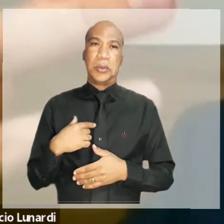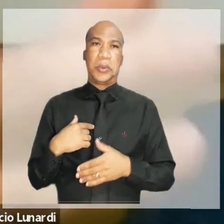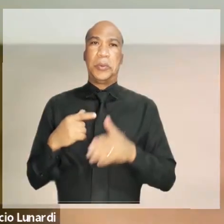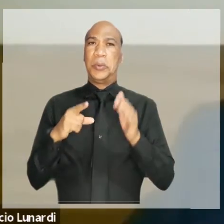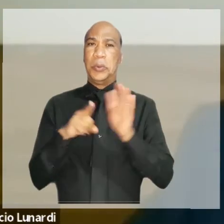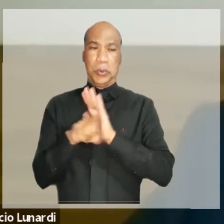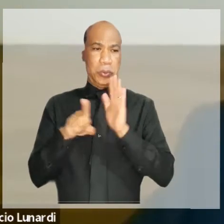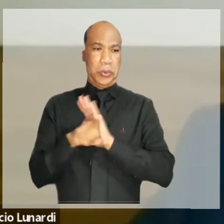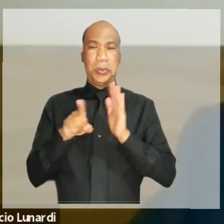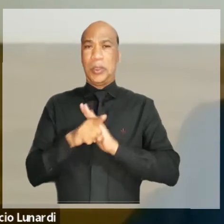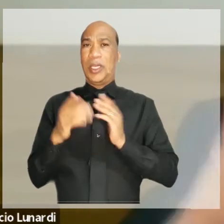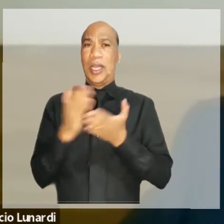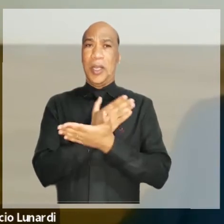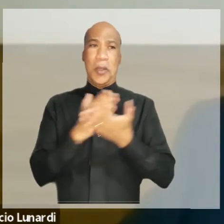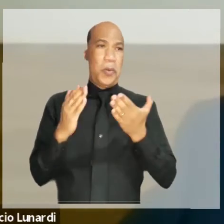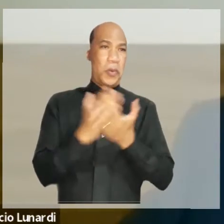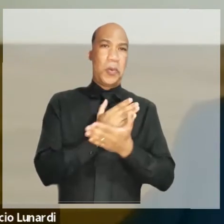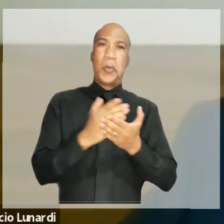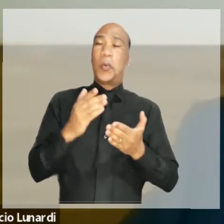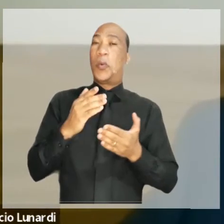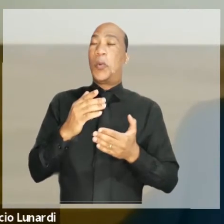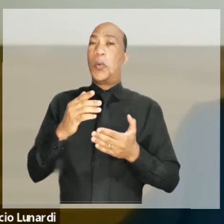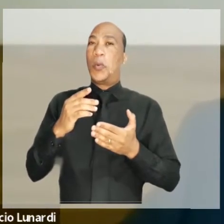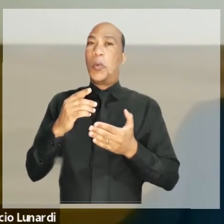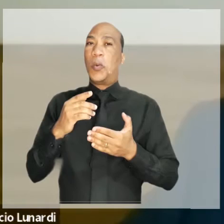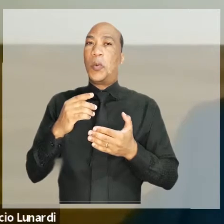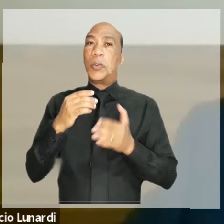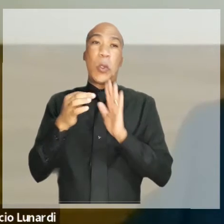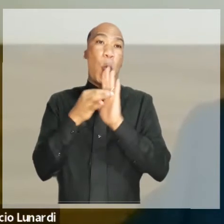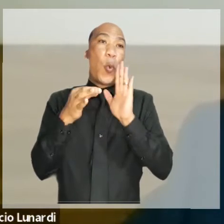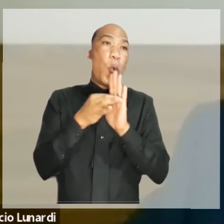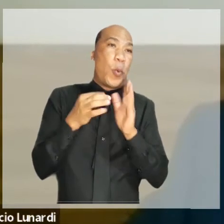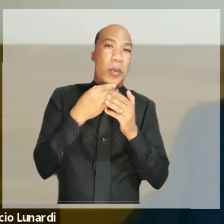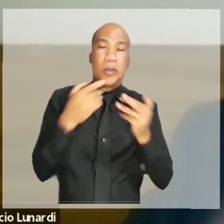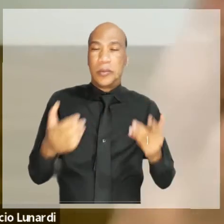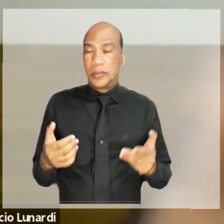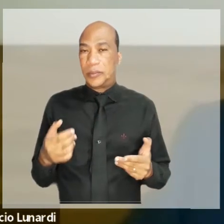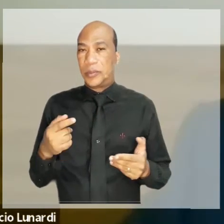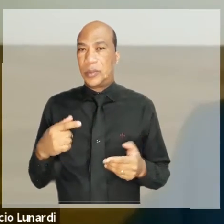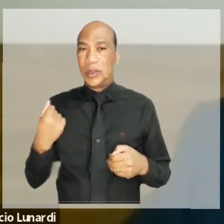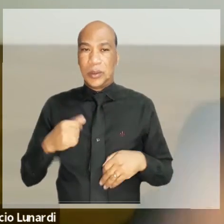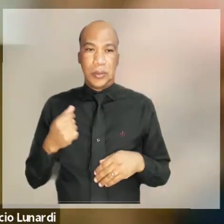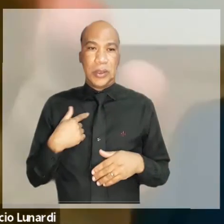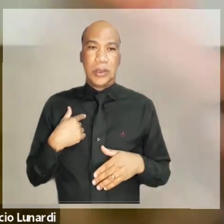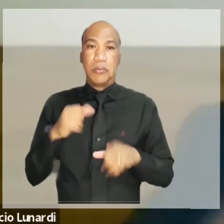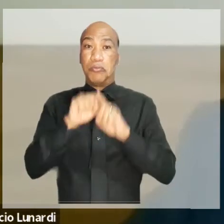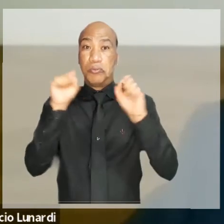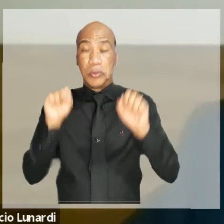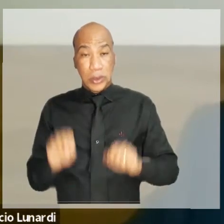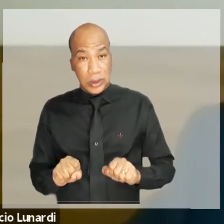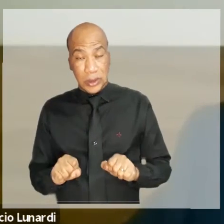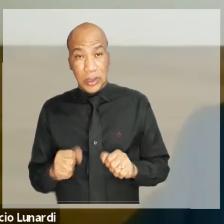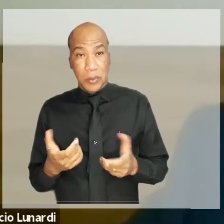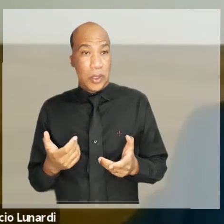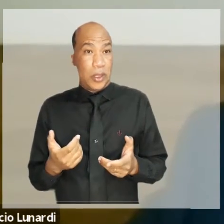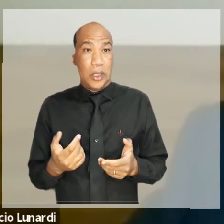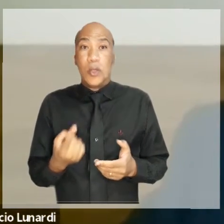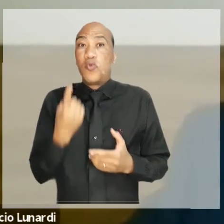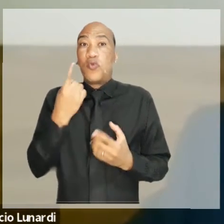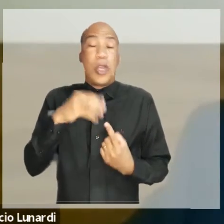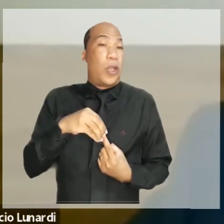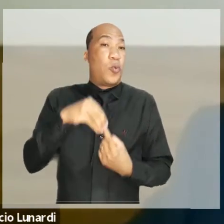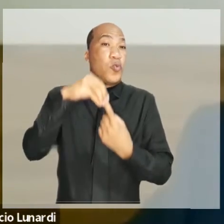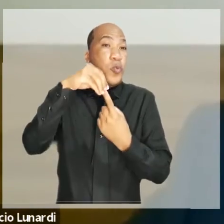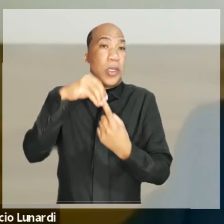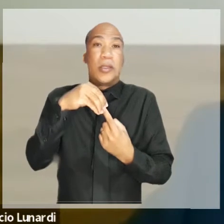aos cidadãos seria ótimo, né? Alguém se identificou como Fala Jorge, né? Acrescentando que na questão da Estônia, que o Ronaldo aqui